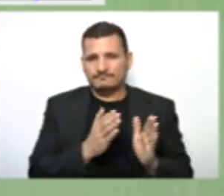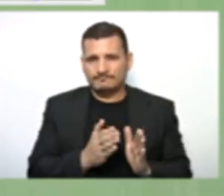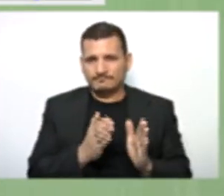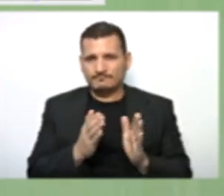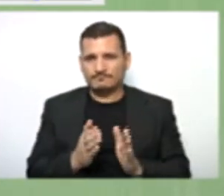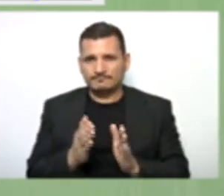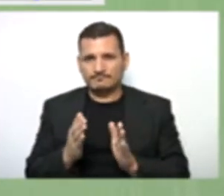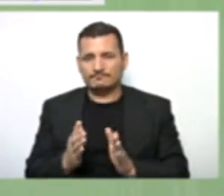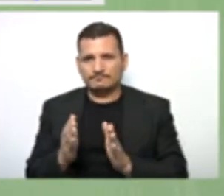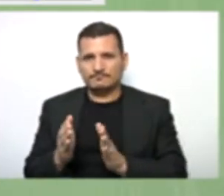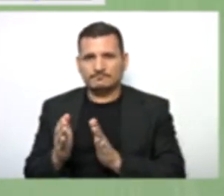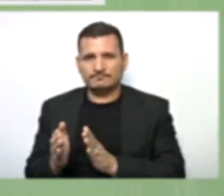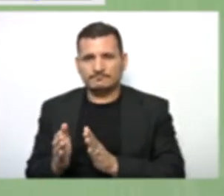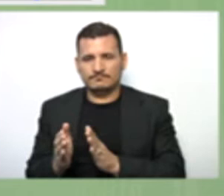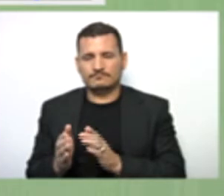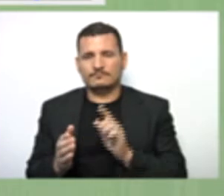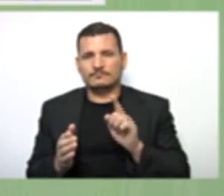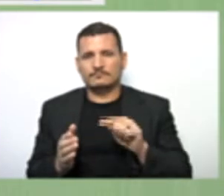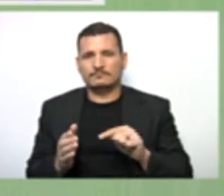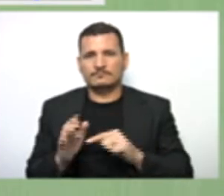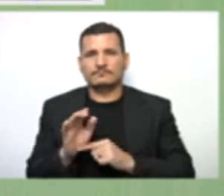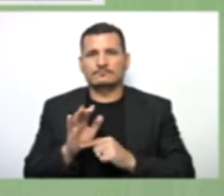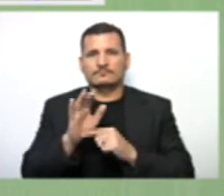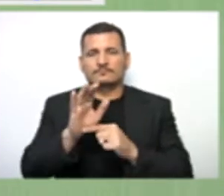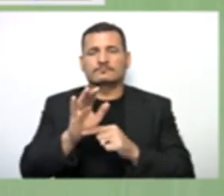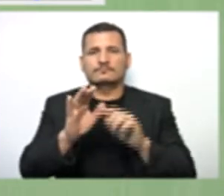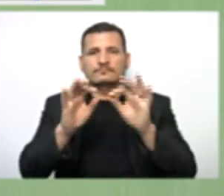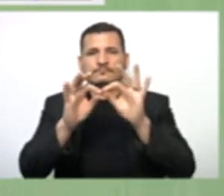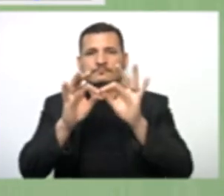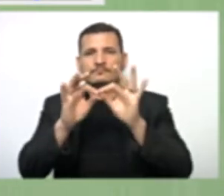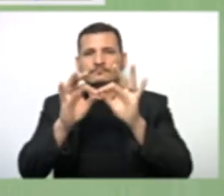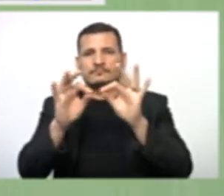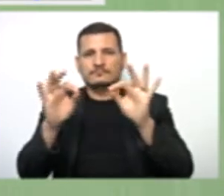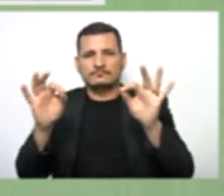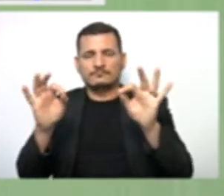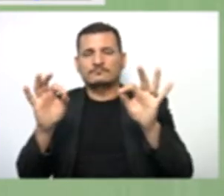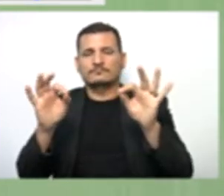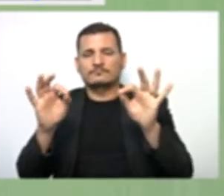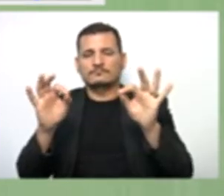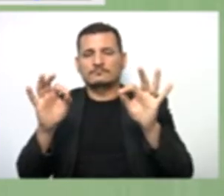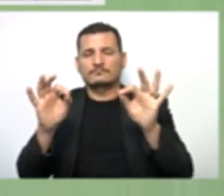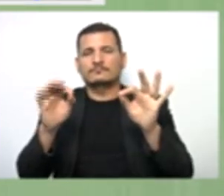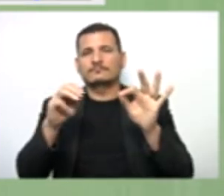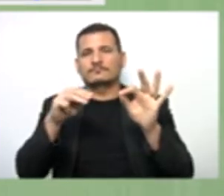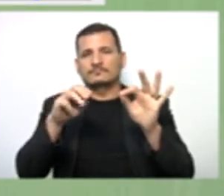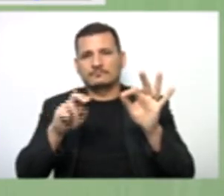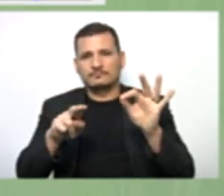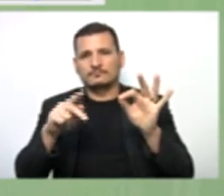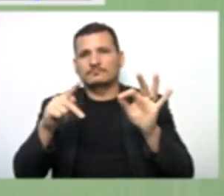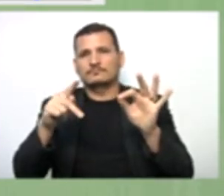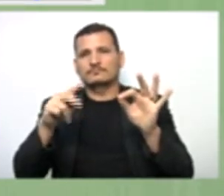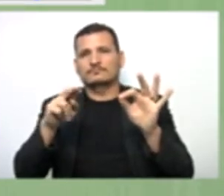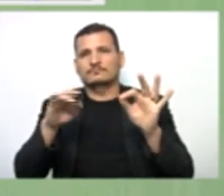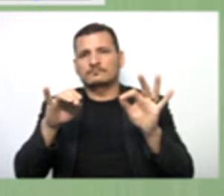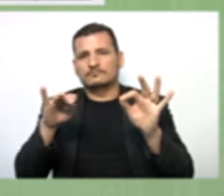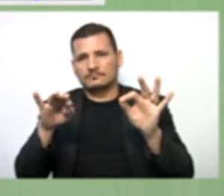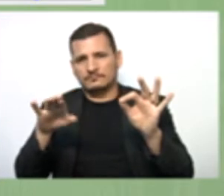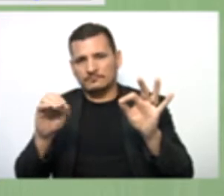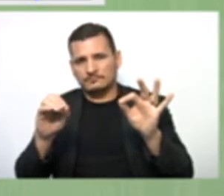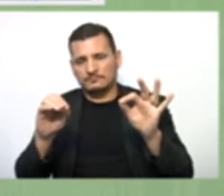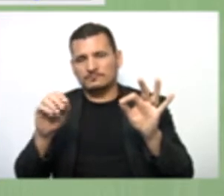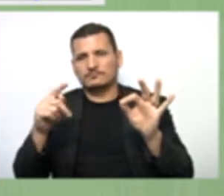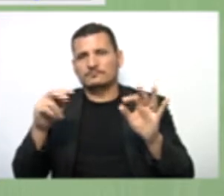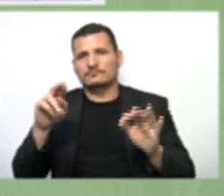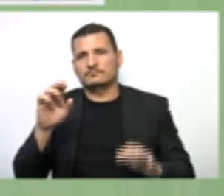é a apresentação da linha escrita aí, meu primeiro programa em C++,